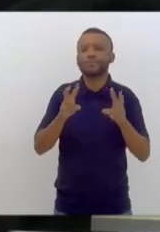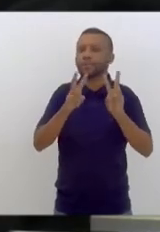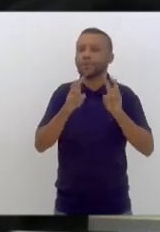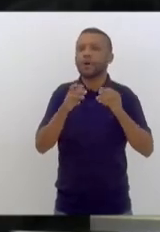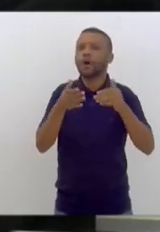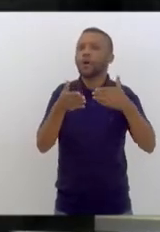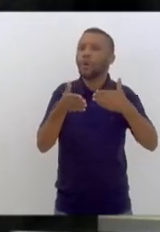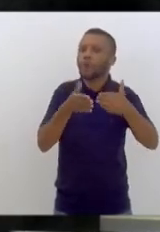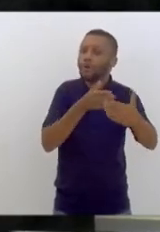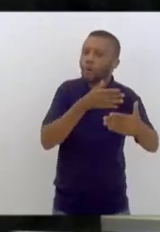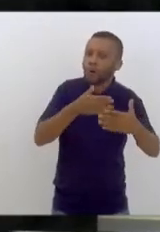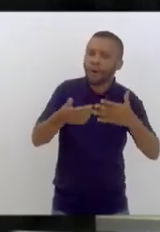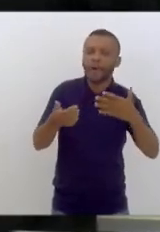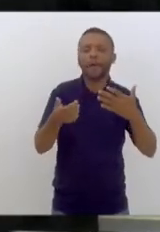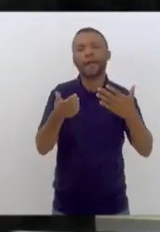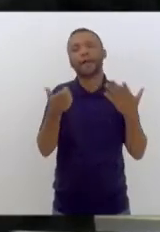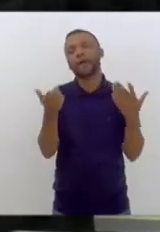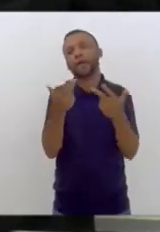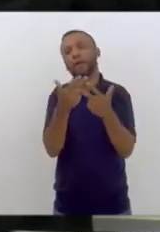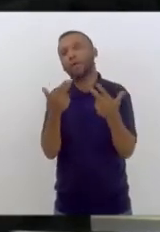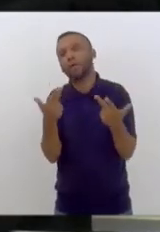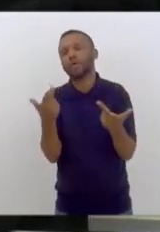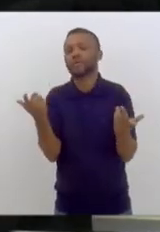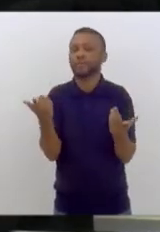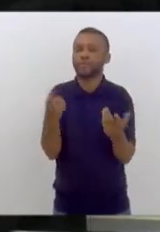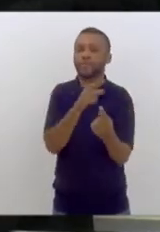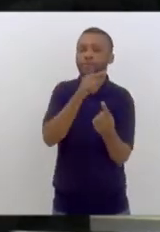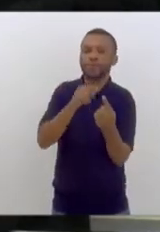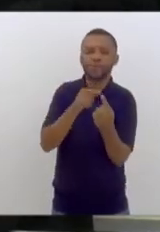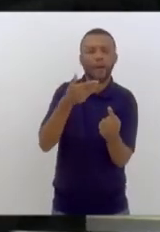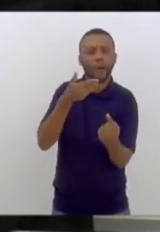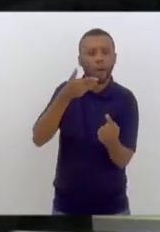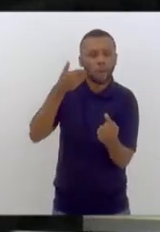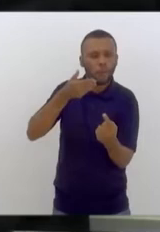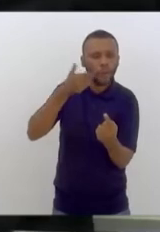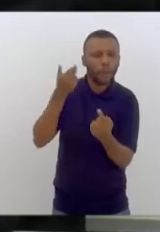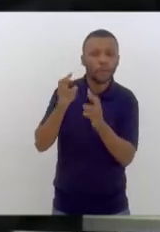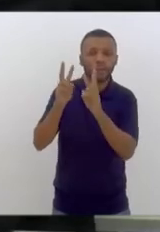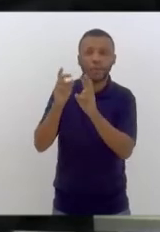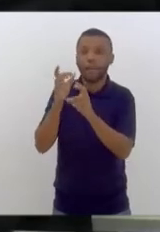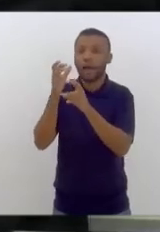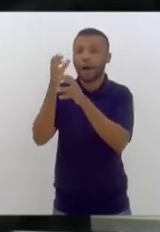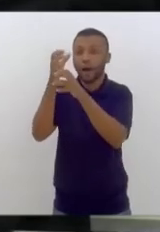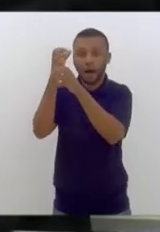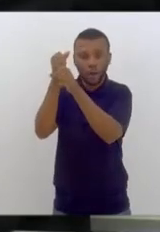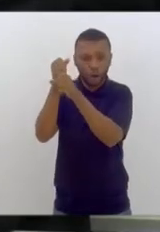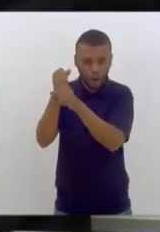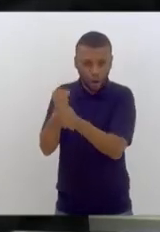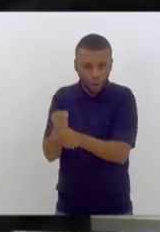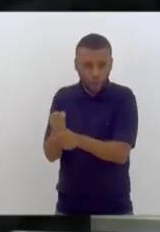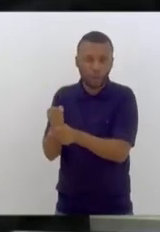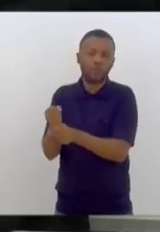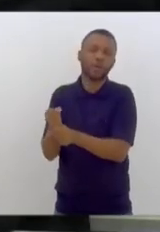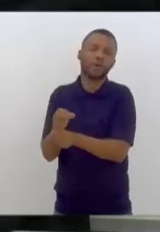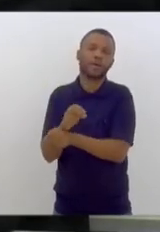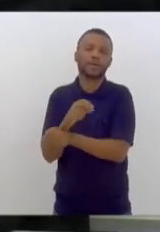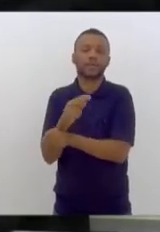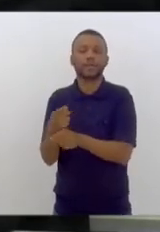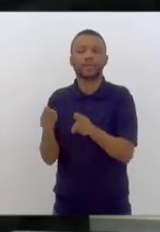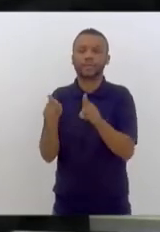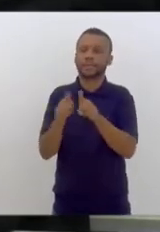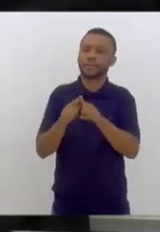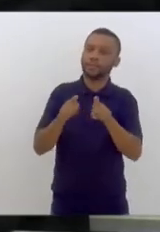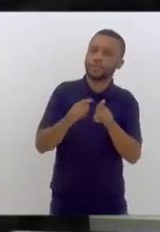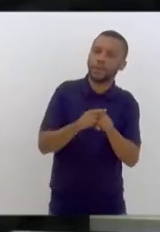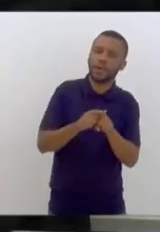qualquer outro aprimoramento necessário em relação ao cálculo e, enfim,